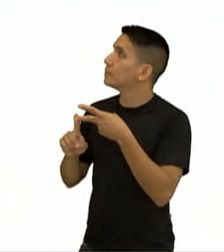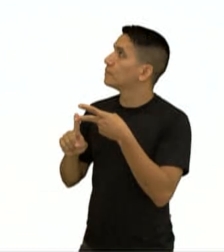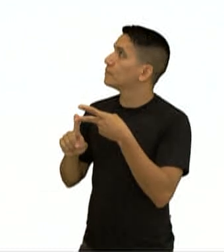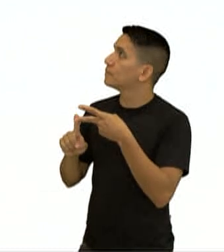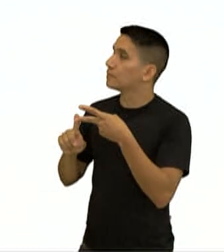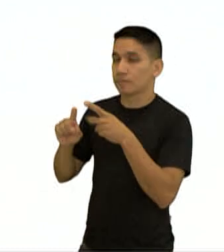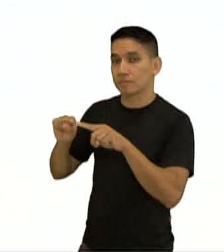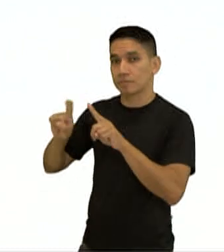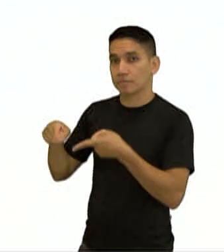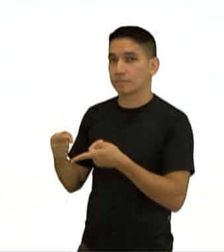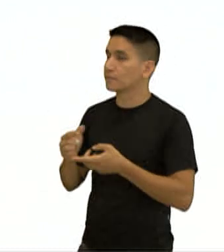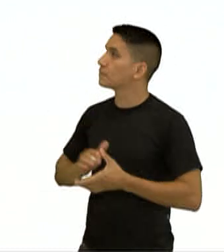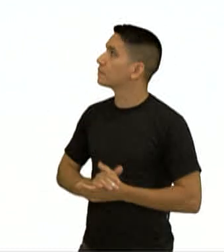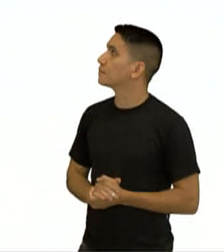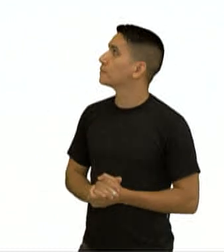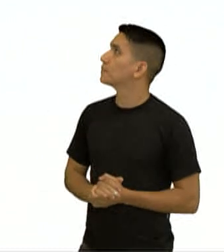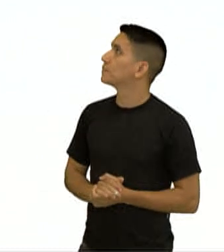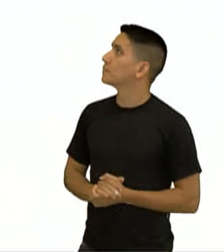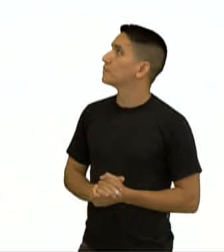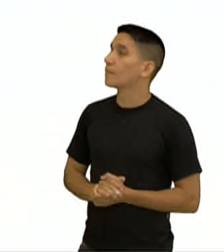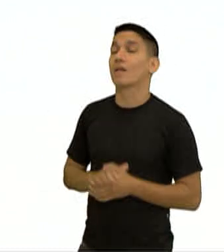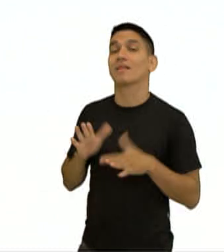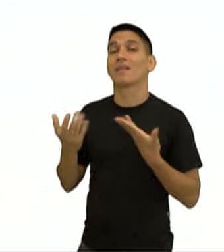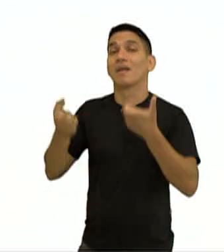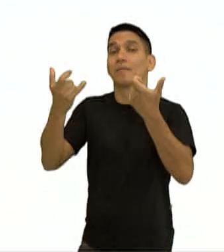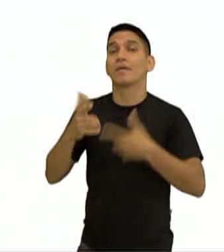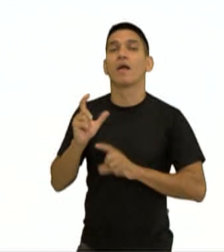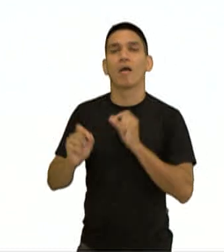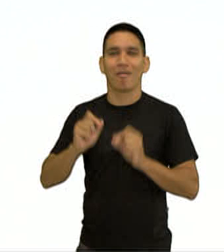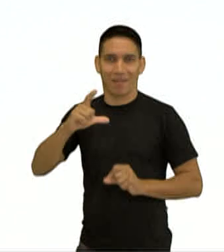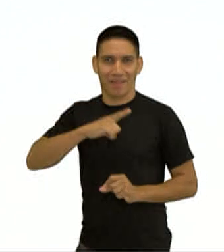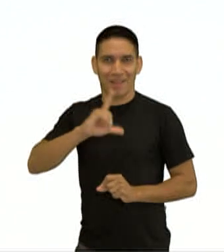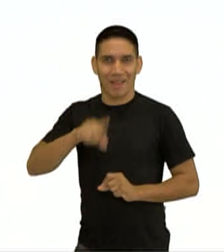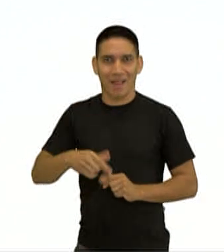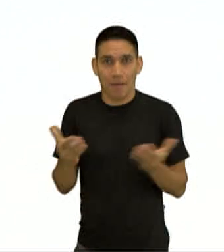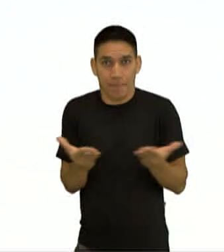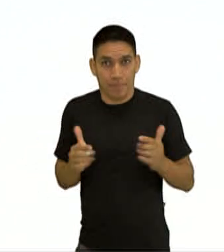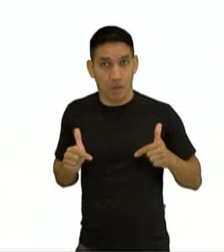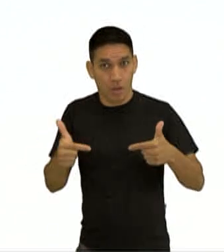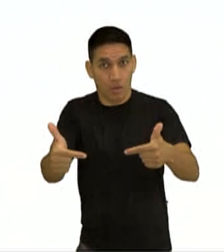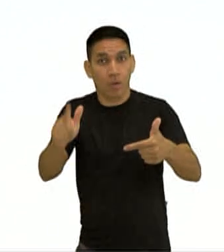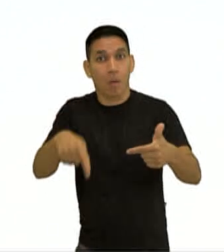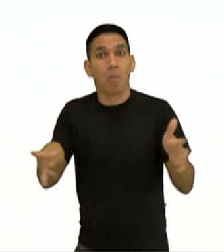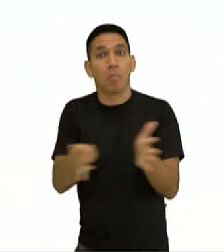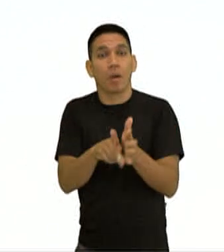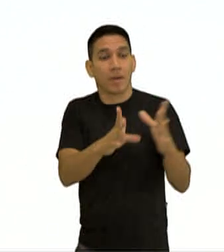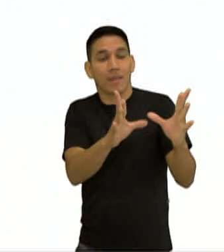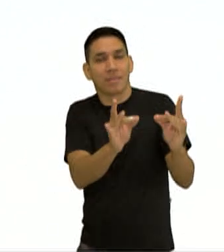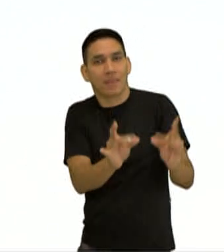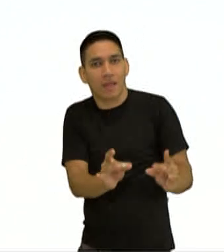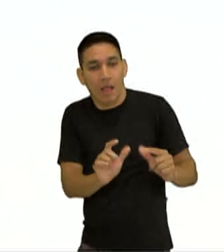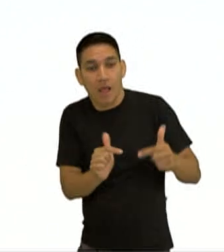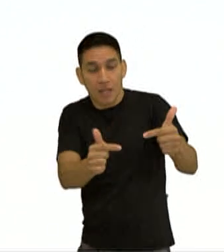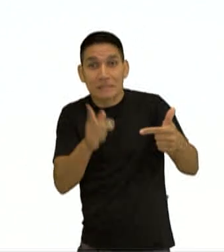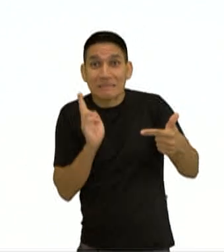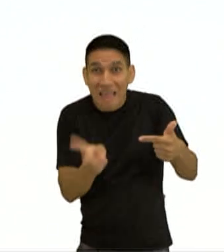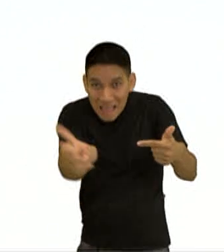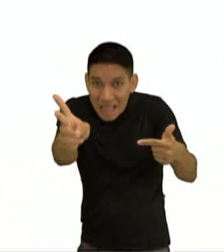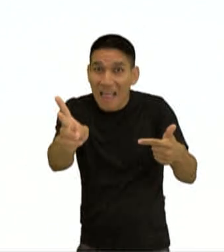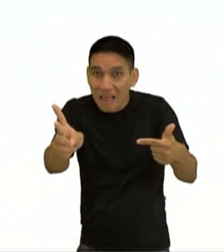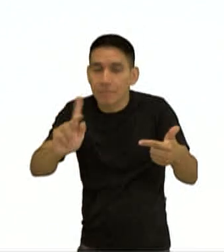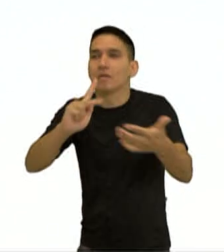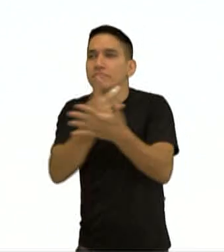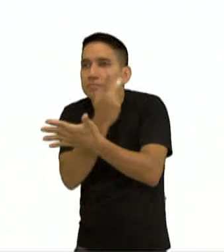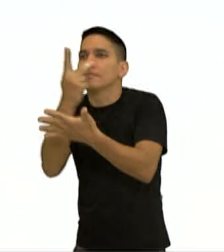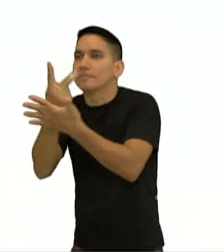tendency, change happening around now. Então nós temos o presente contínuo é para descrever ações que sempre acontecem